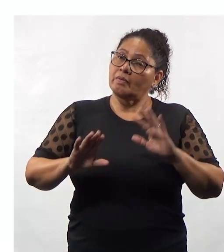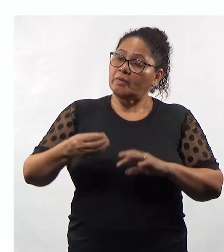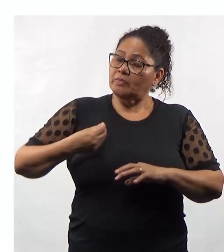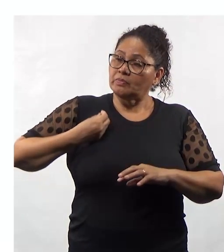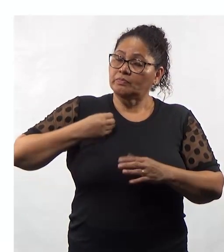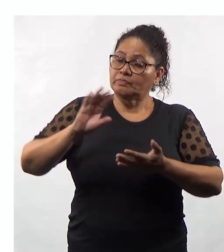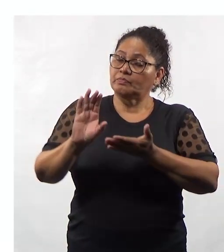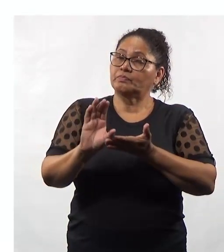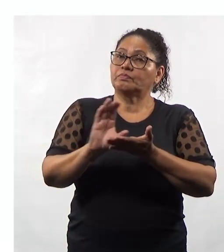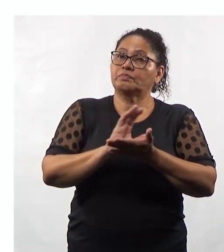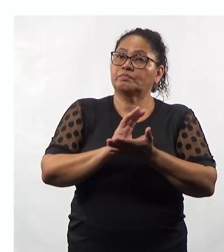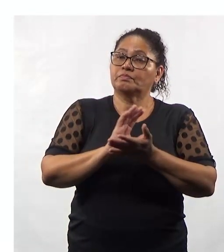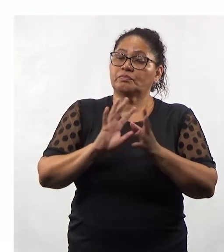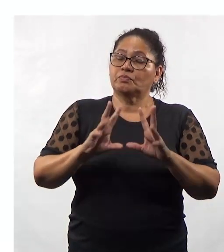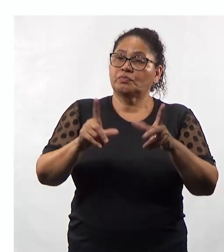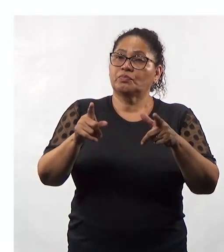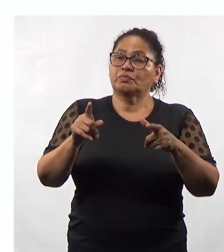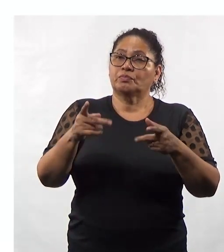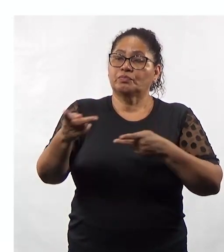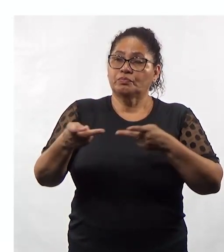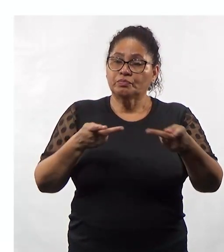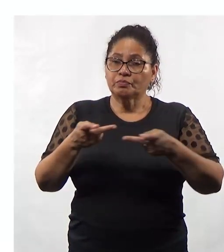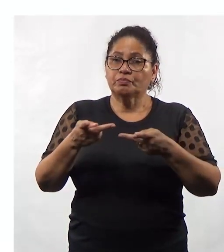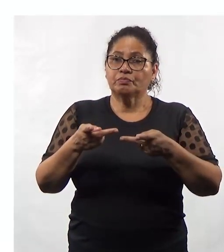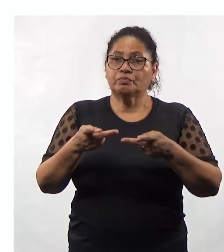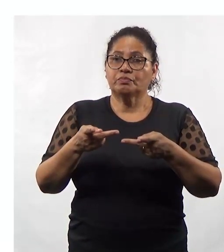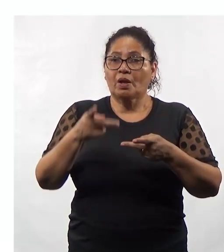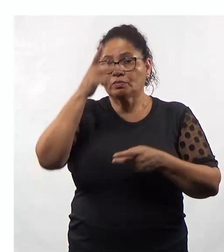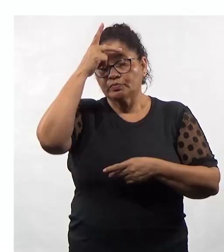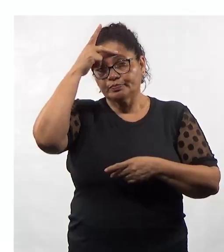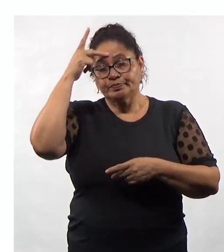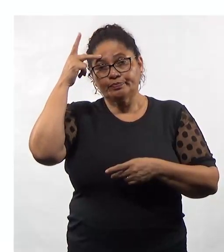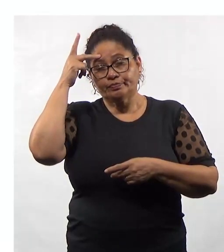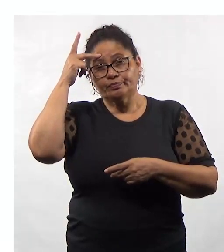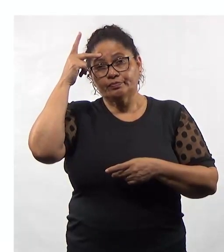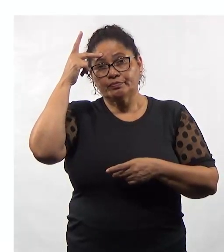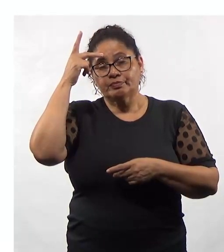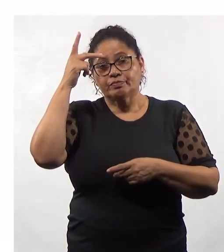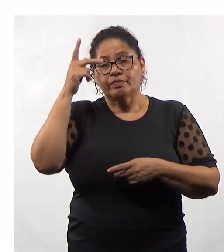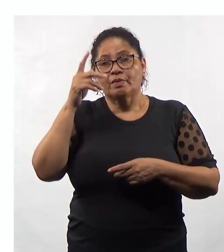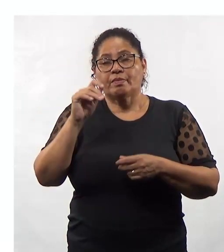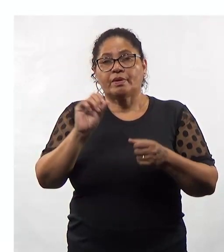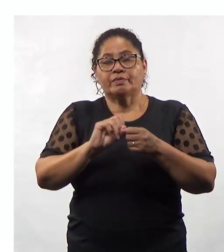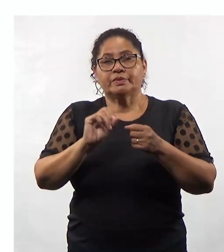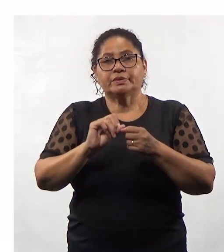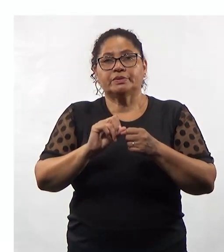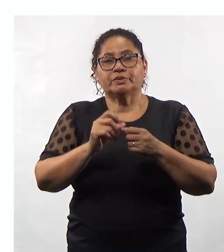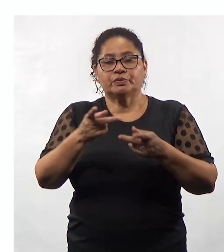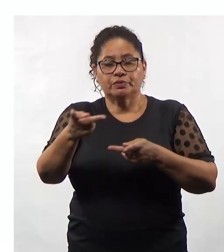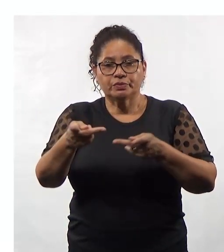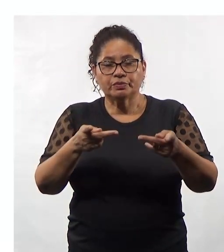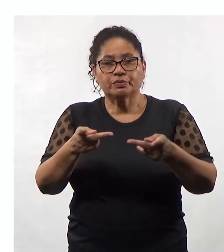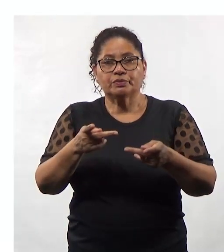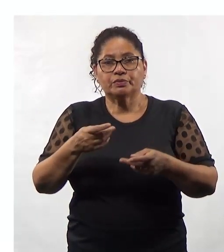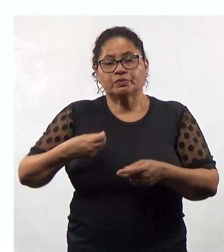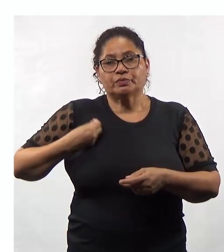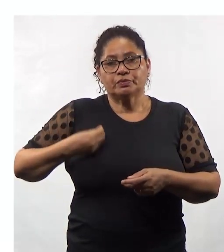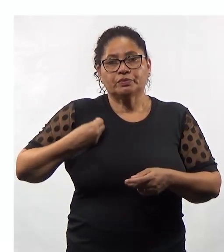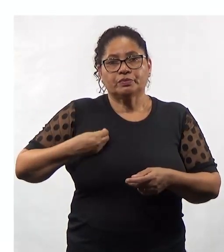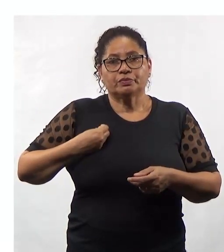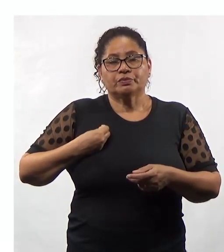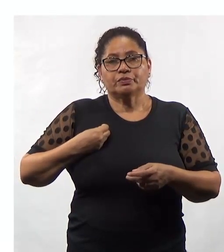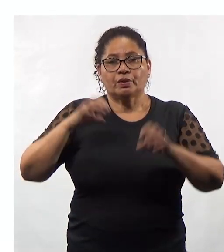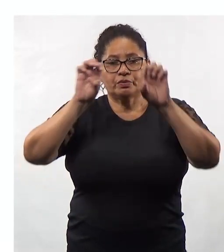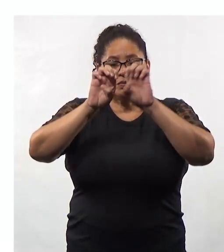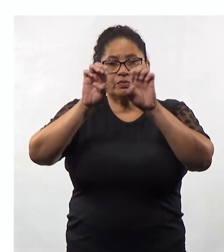talvez não exista orçamento para todos os projetos, não existam pessoas para executar todos os projetos, não